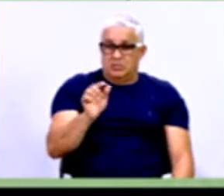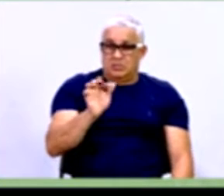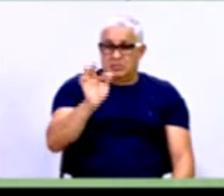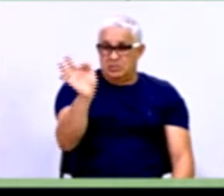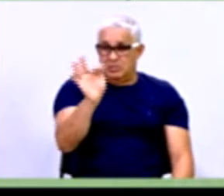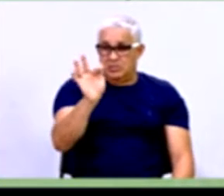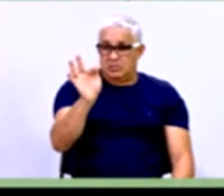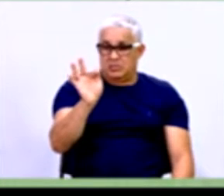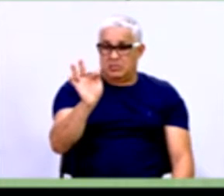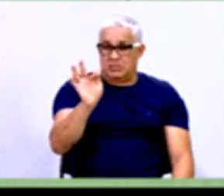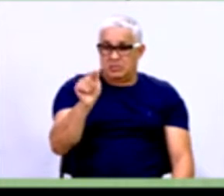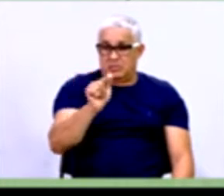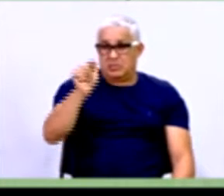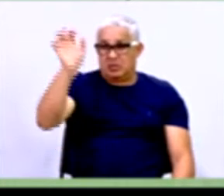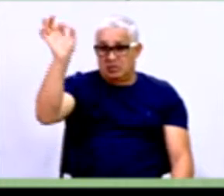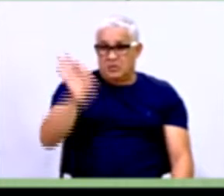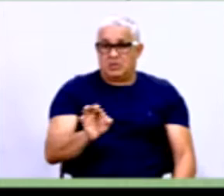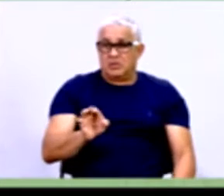de trabalho